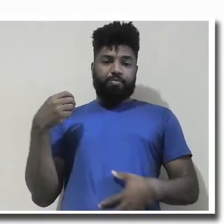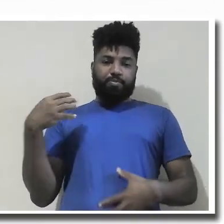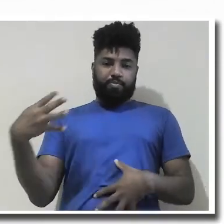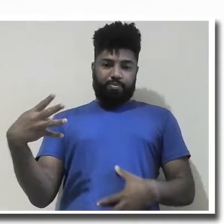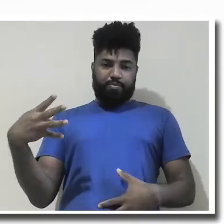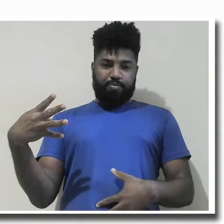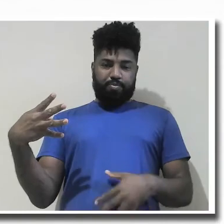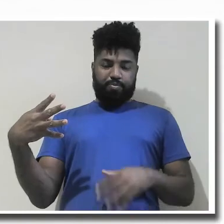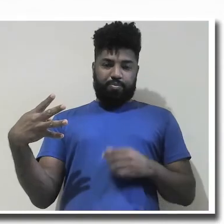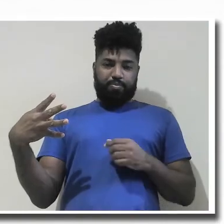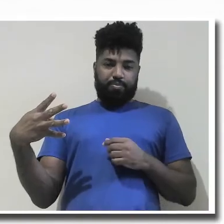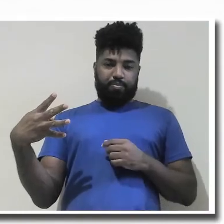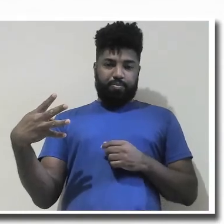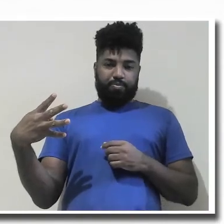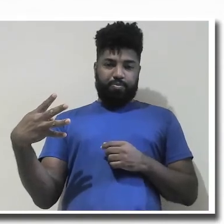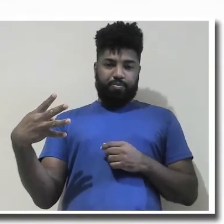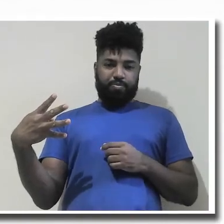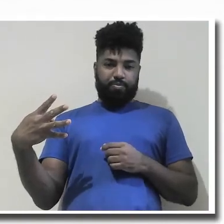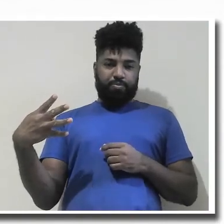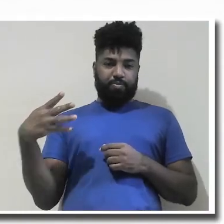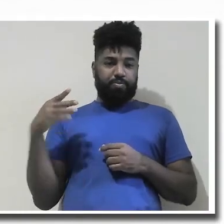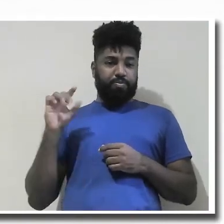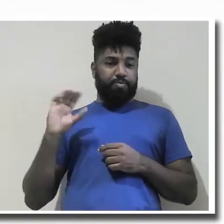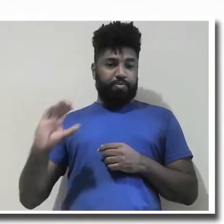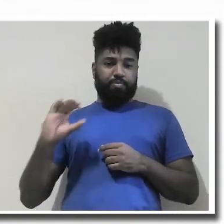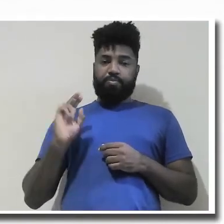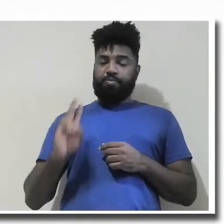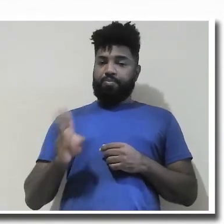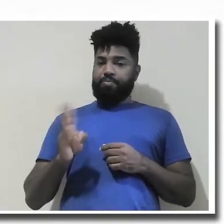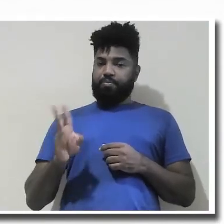4, 6 somente C,